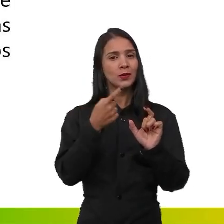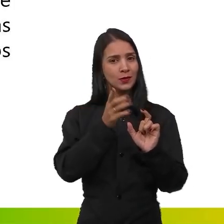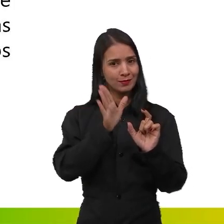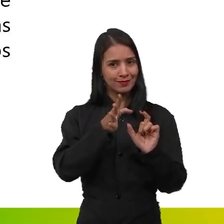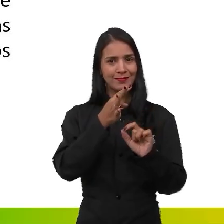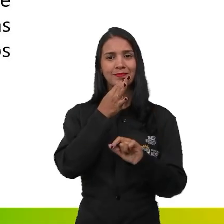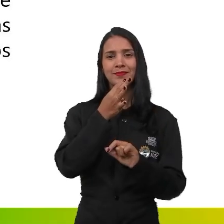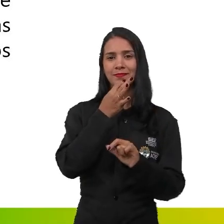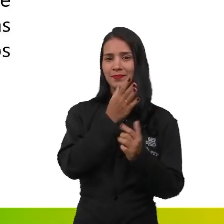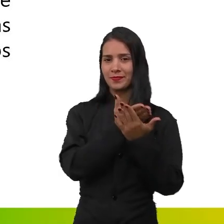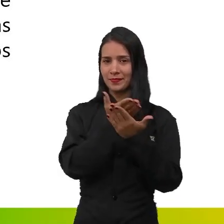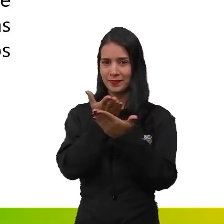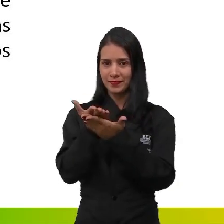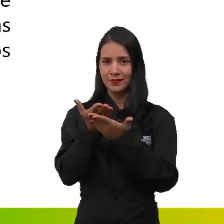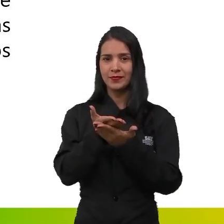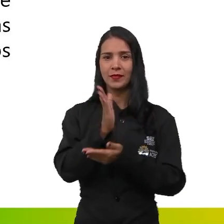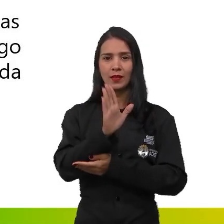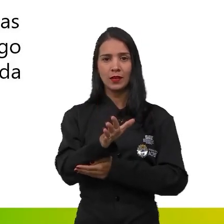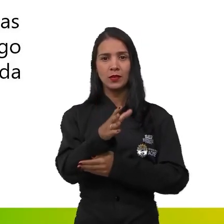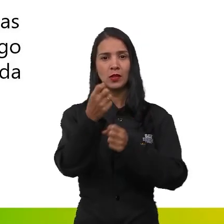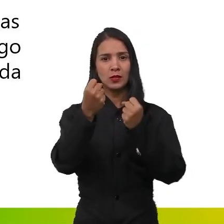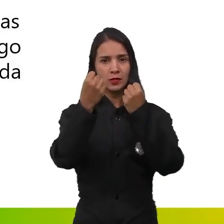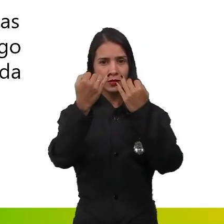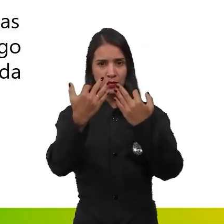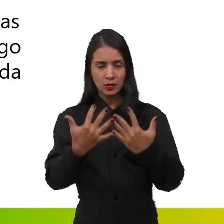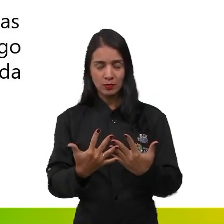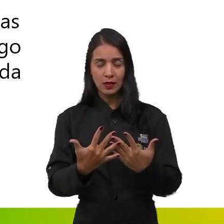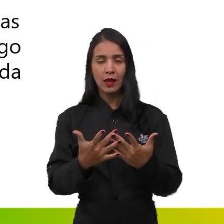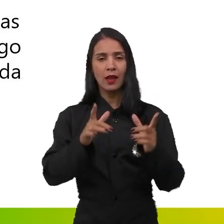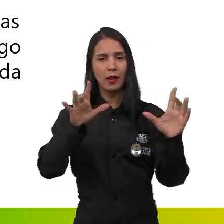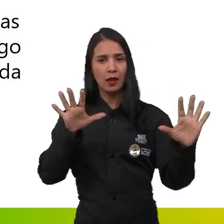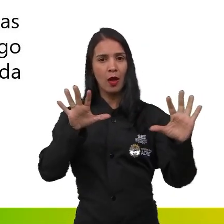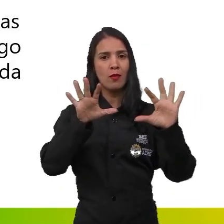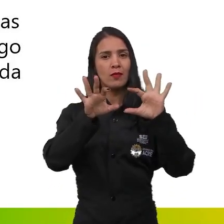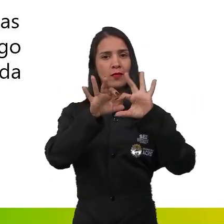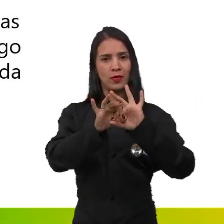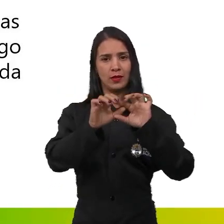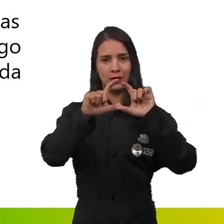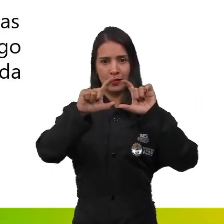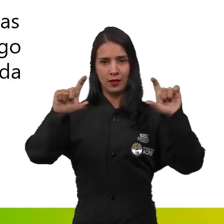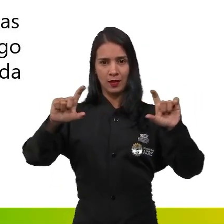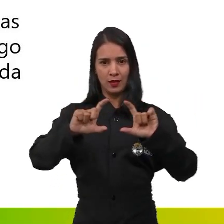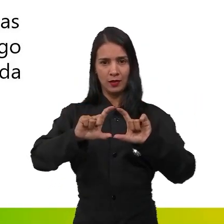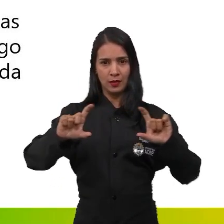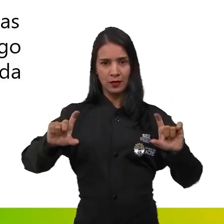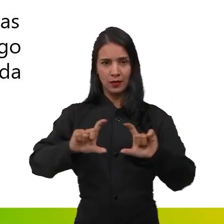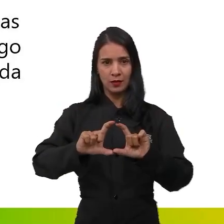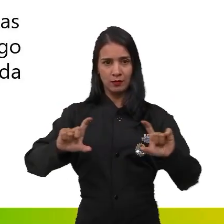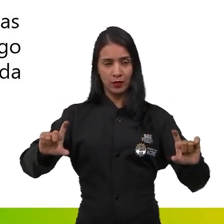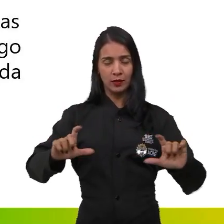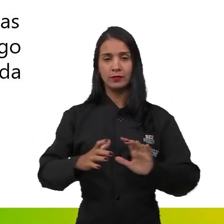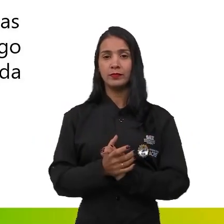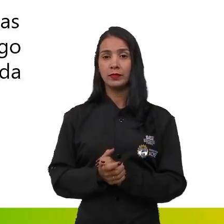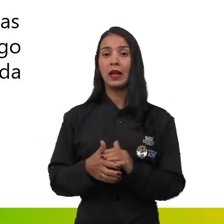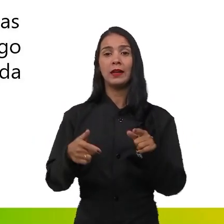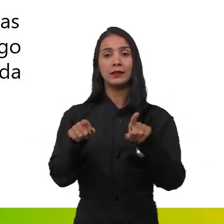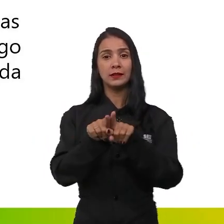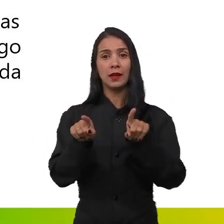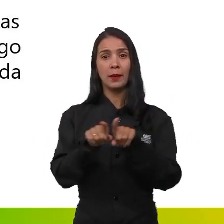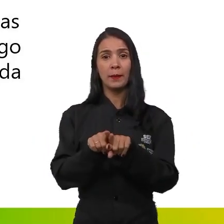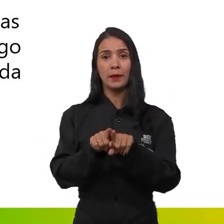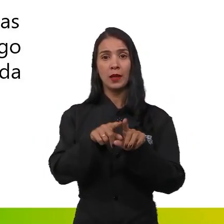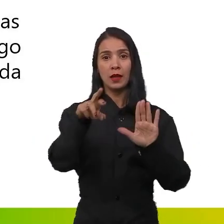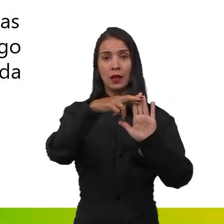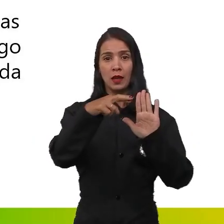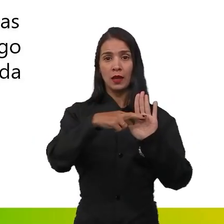aula, que fazem aí essa ponte, tá certo? Então, observa que a pontuação também ajuda nesse